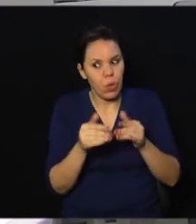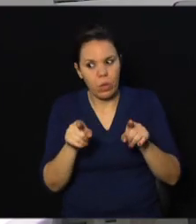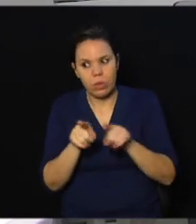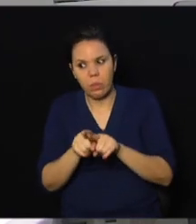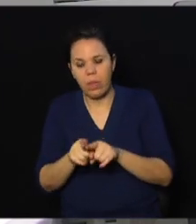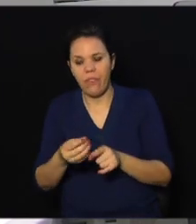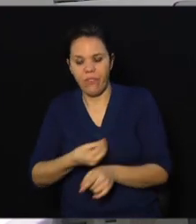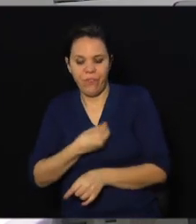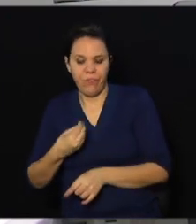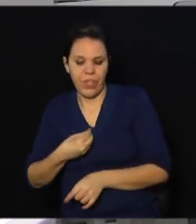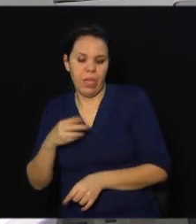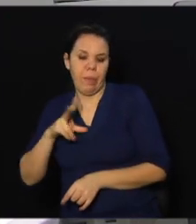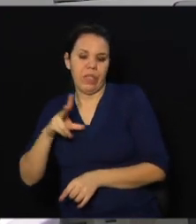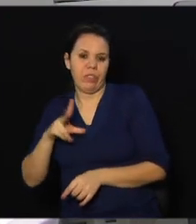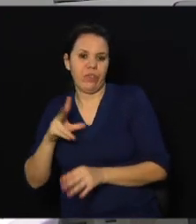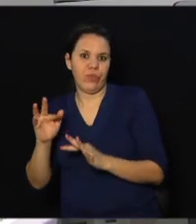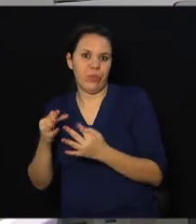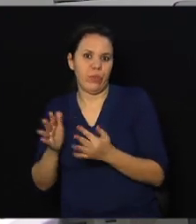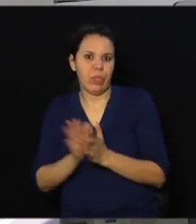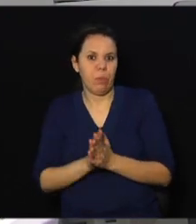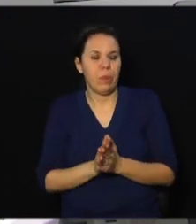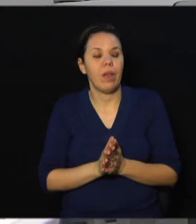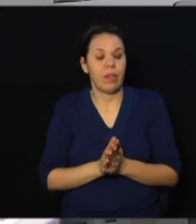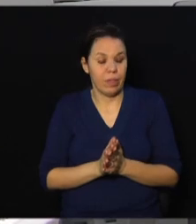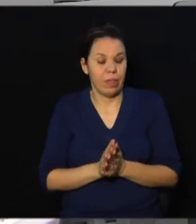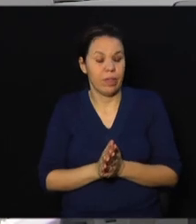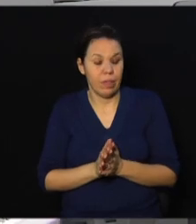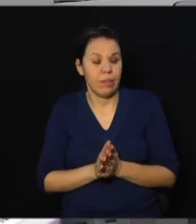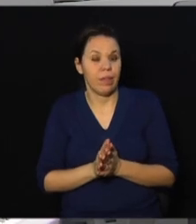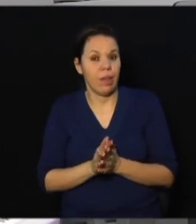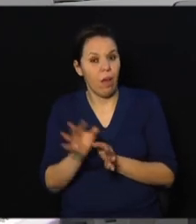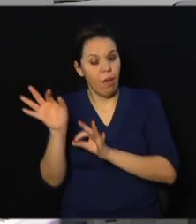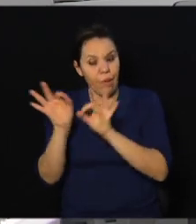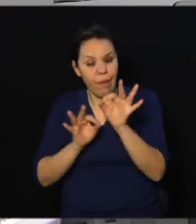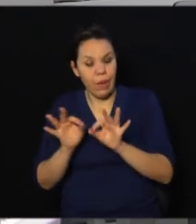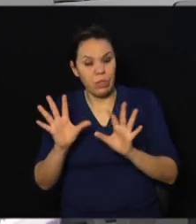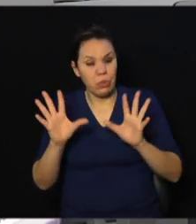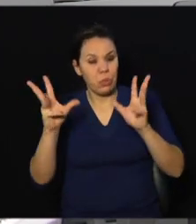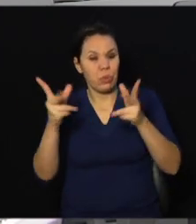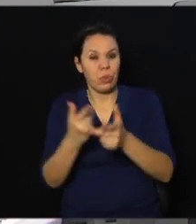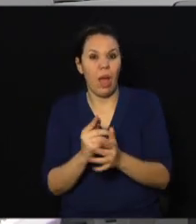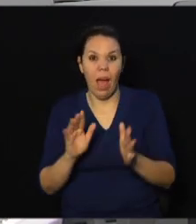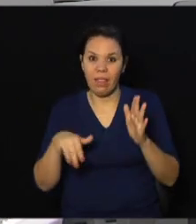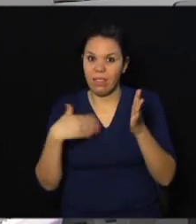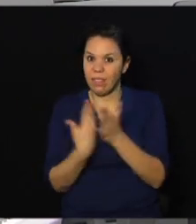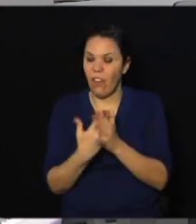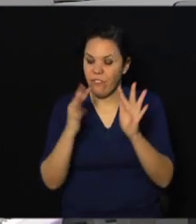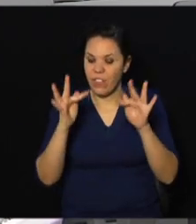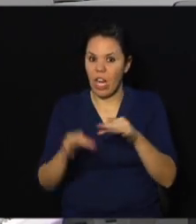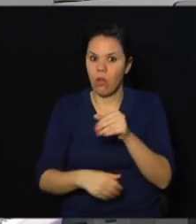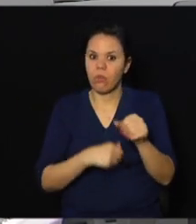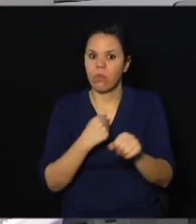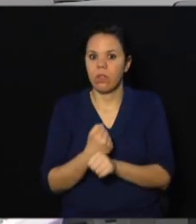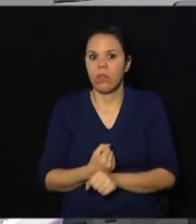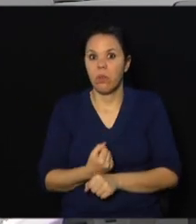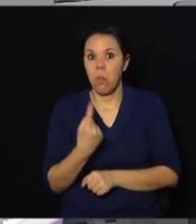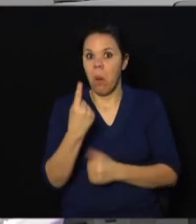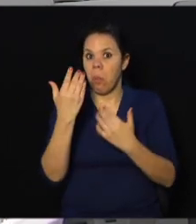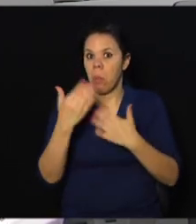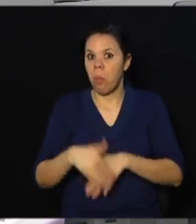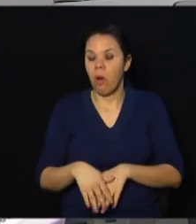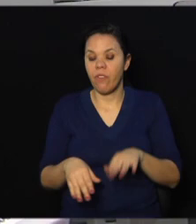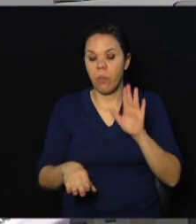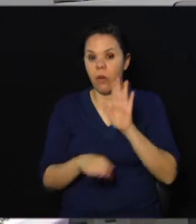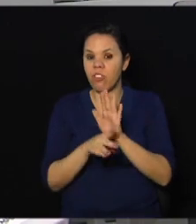quanto a sua parte acadêmica, né, dos estudos em ordem, até o final do ano, que uma prova que vai acabar